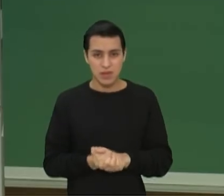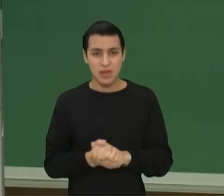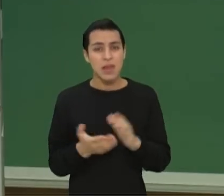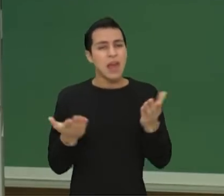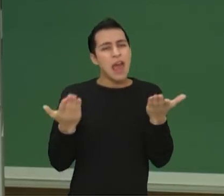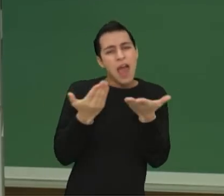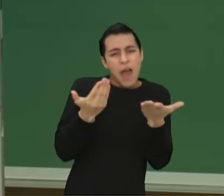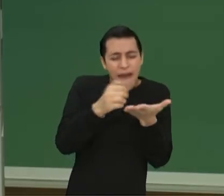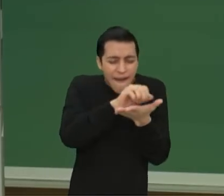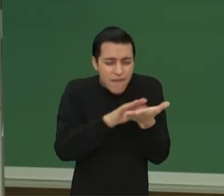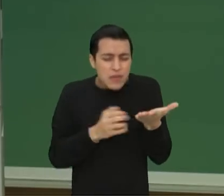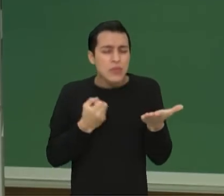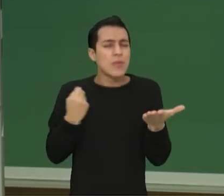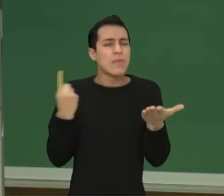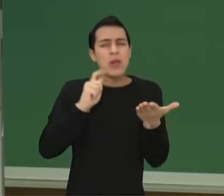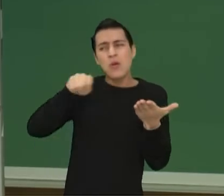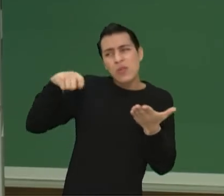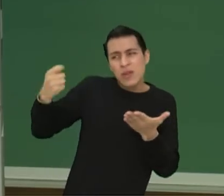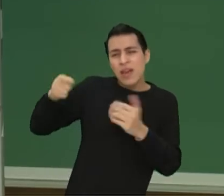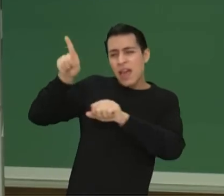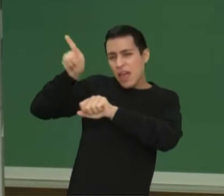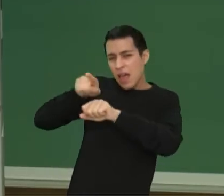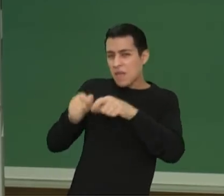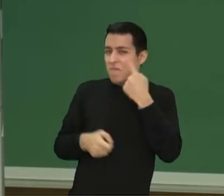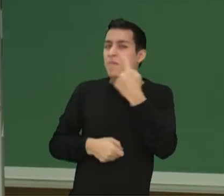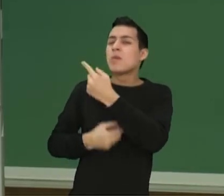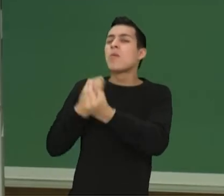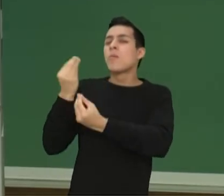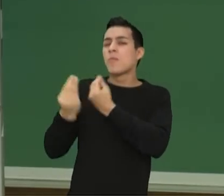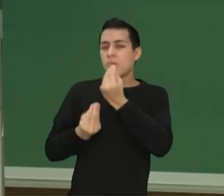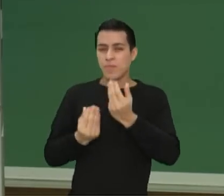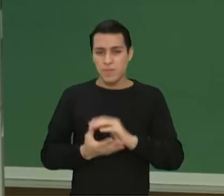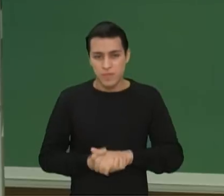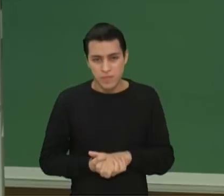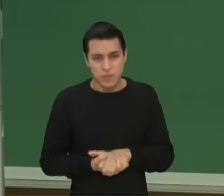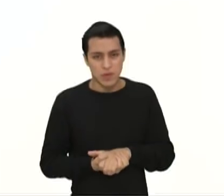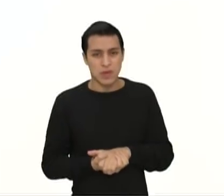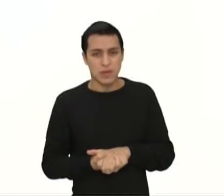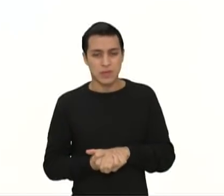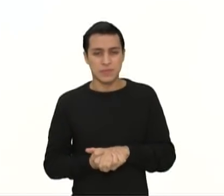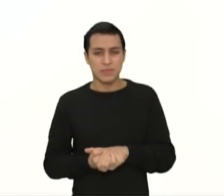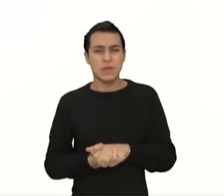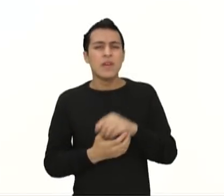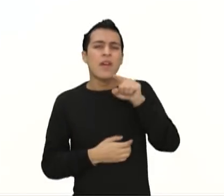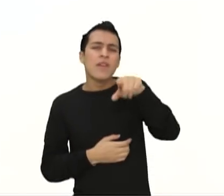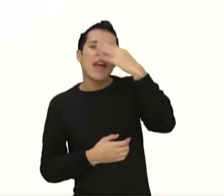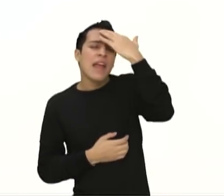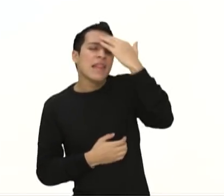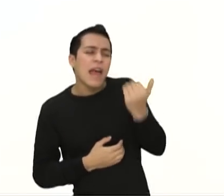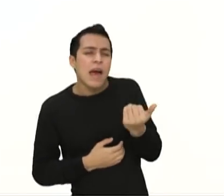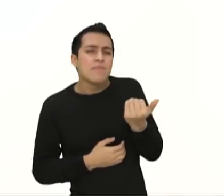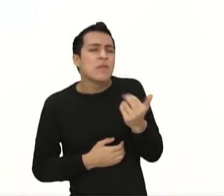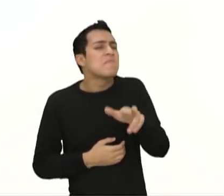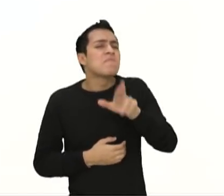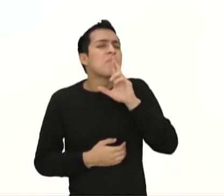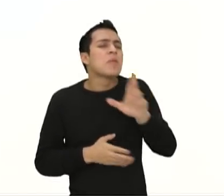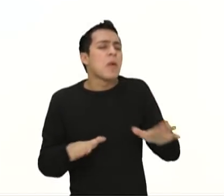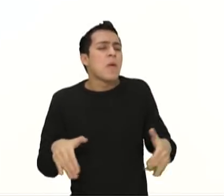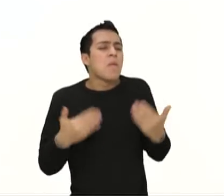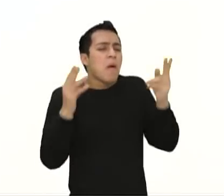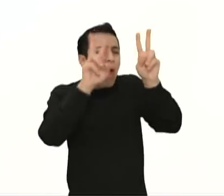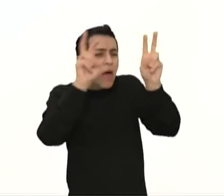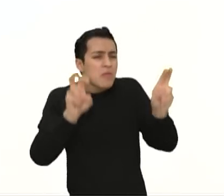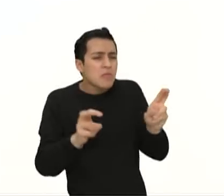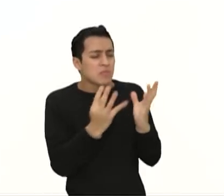Exercício de número 1 a respeito dessa crase. Confira comigo. Você saberia dizer qual é o assunto